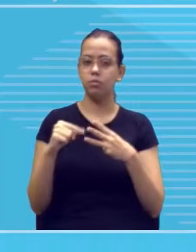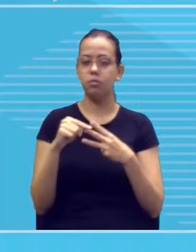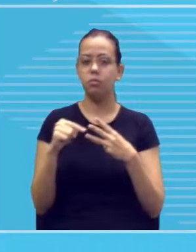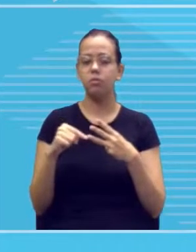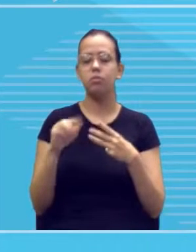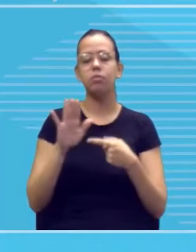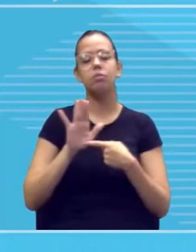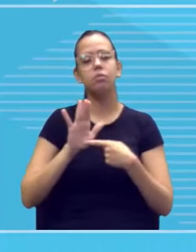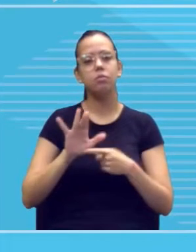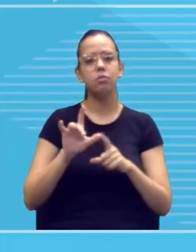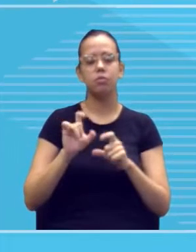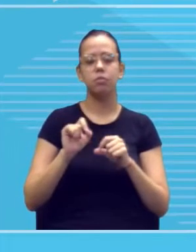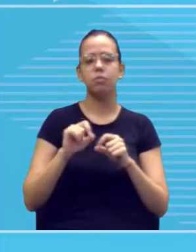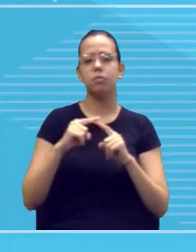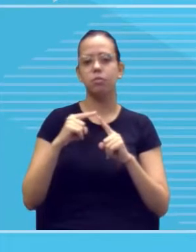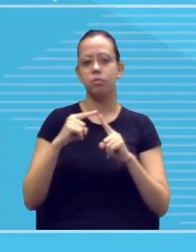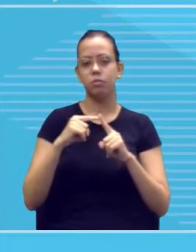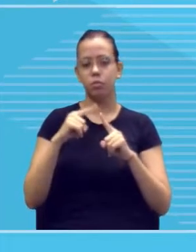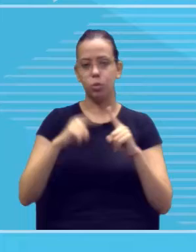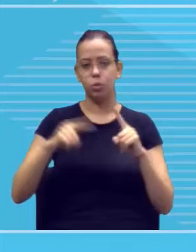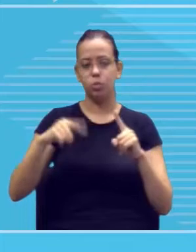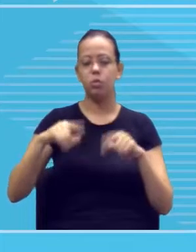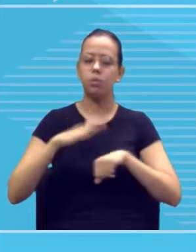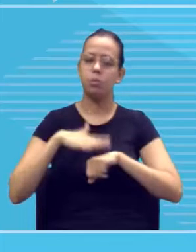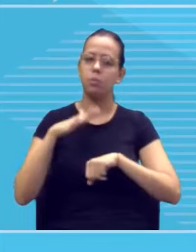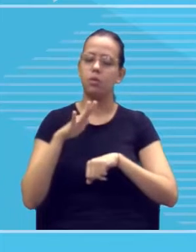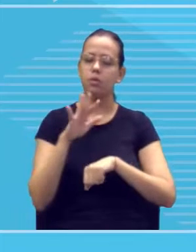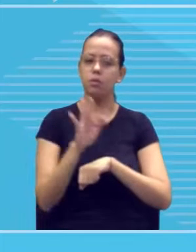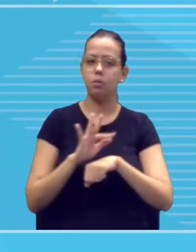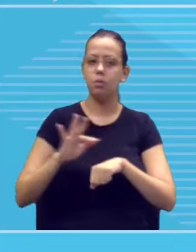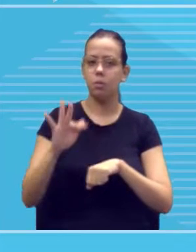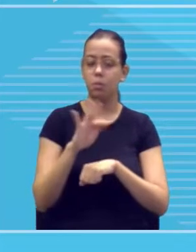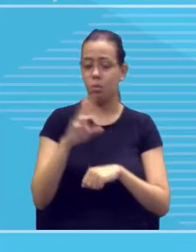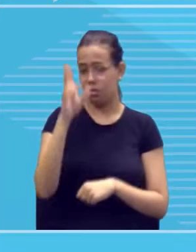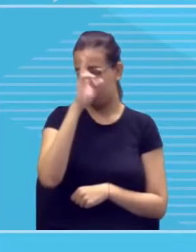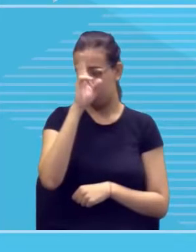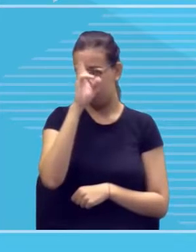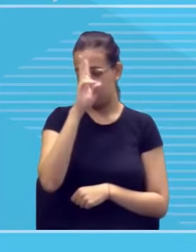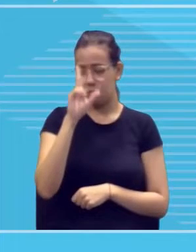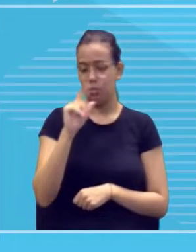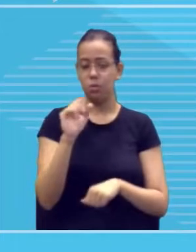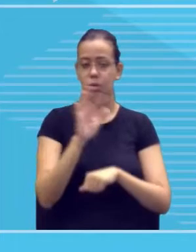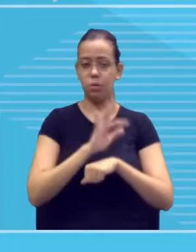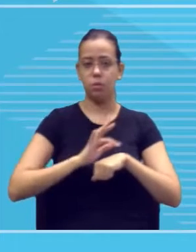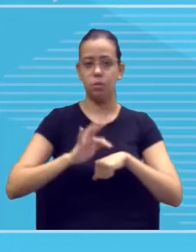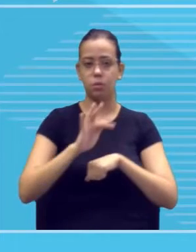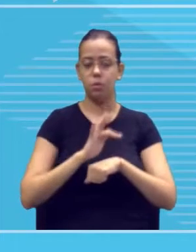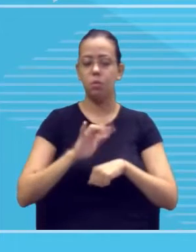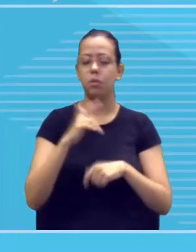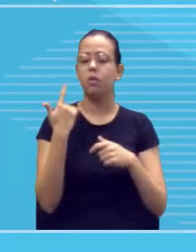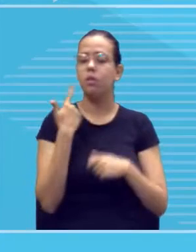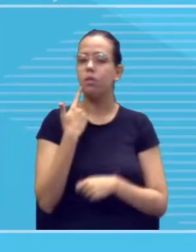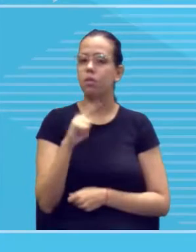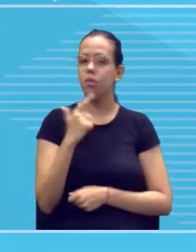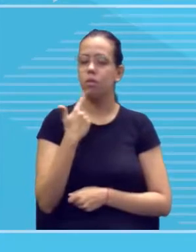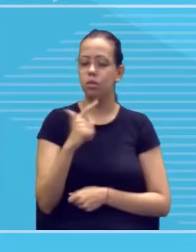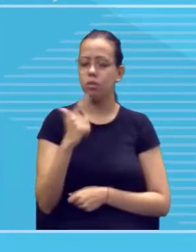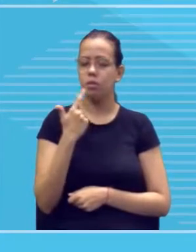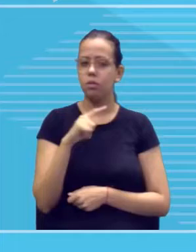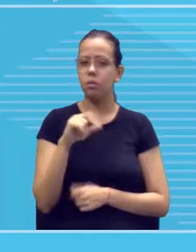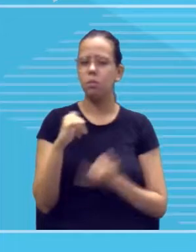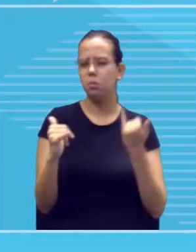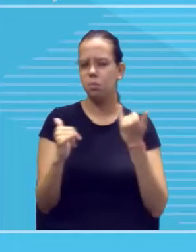expressam uma grau de formalidade maior Lembrando que formalidade galerinha na língua é bem